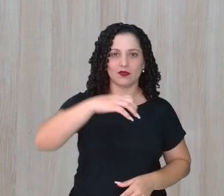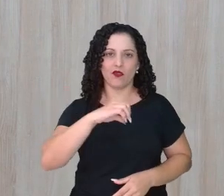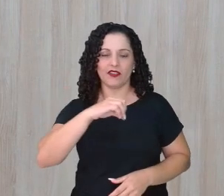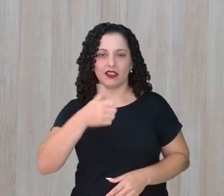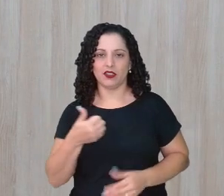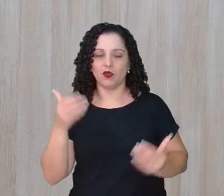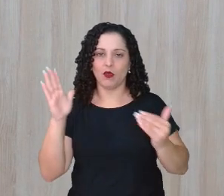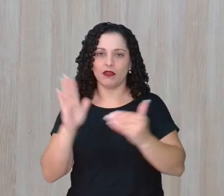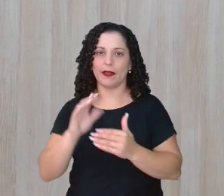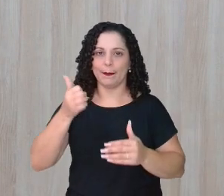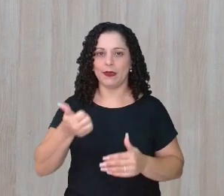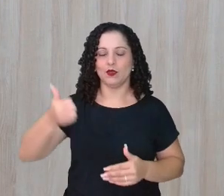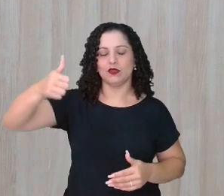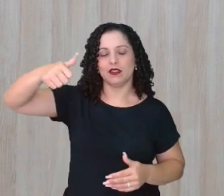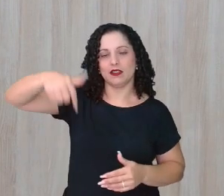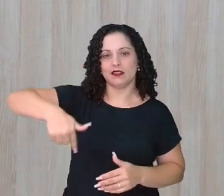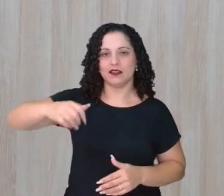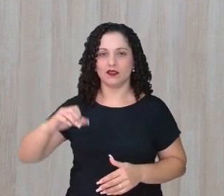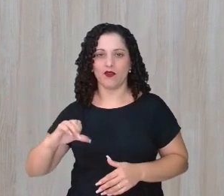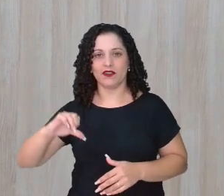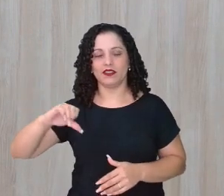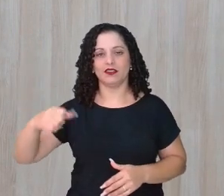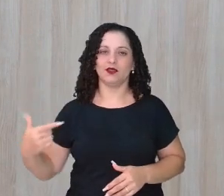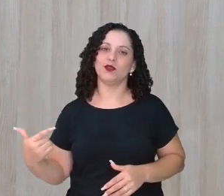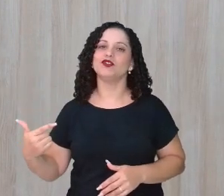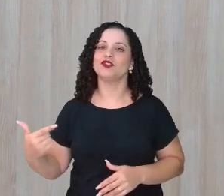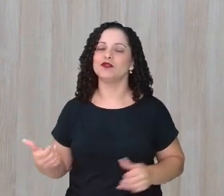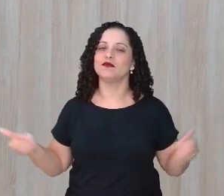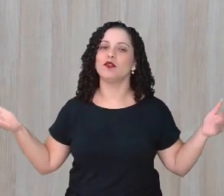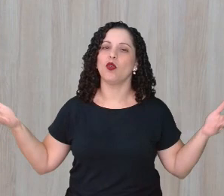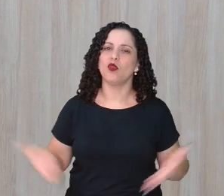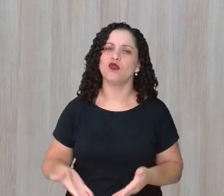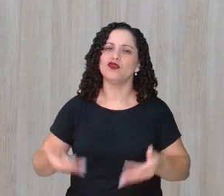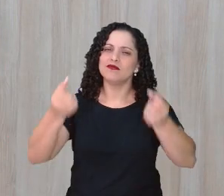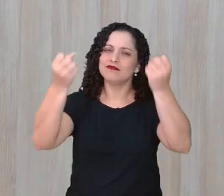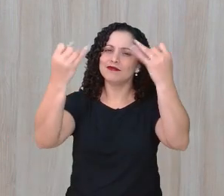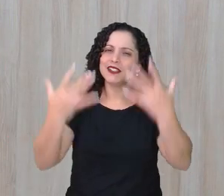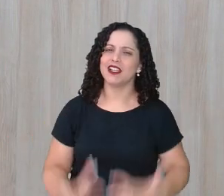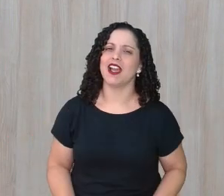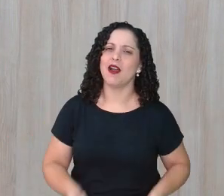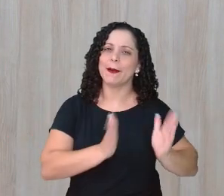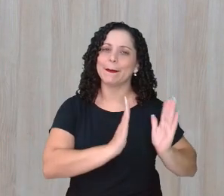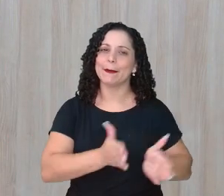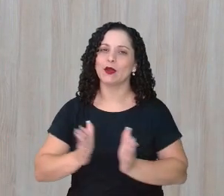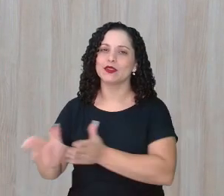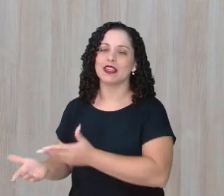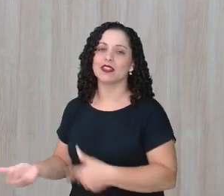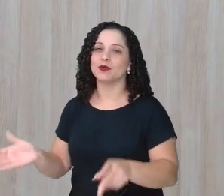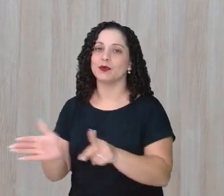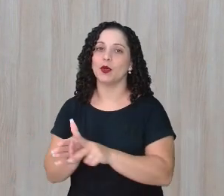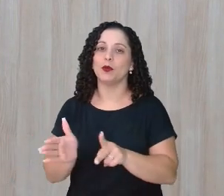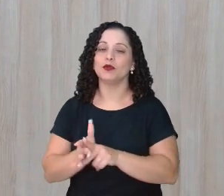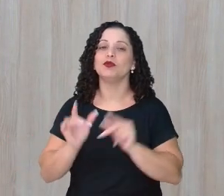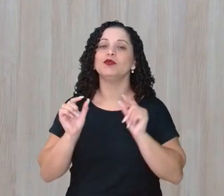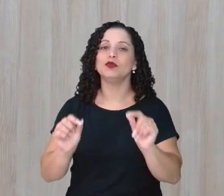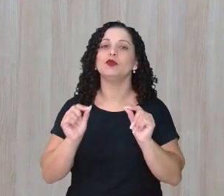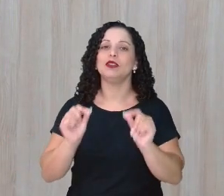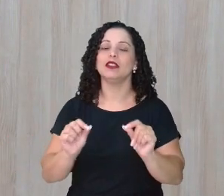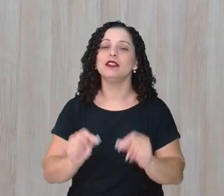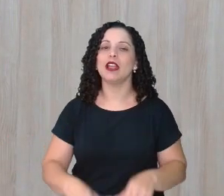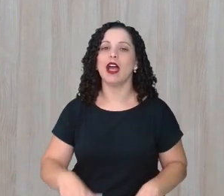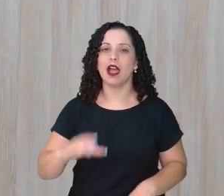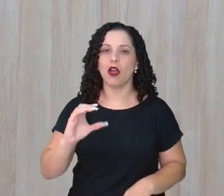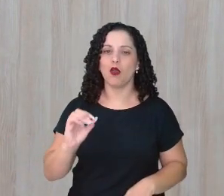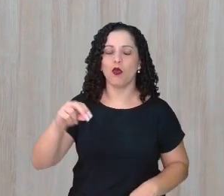a 1792. Hoje a gente vai falar um pouco sobre o processo da República, ou chamada ali